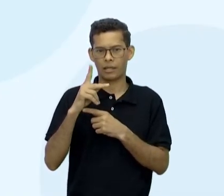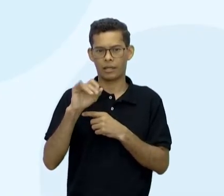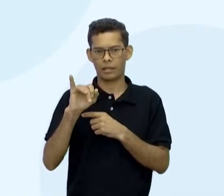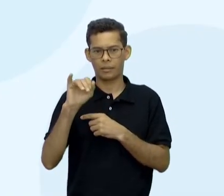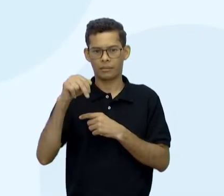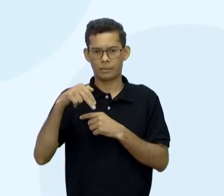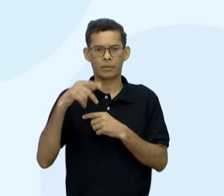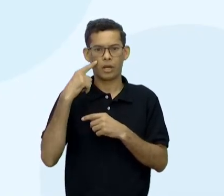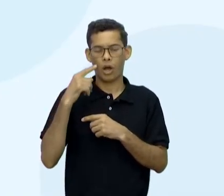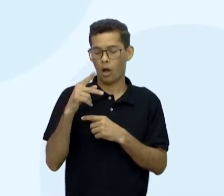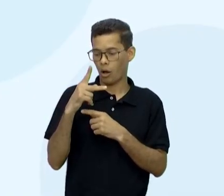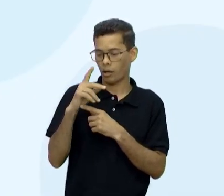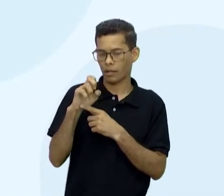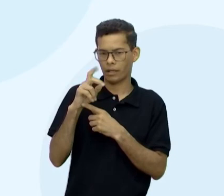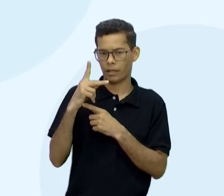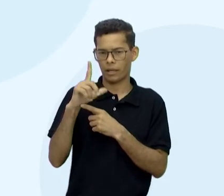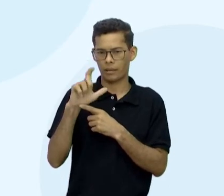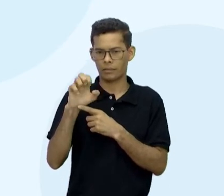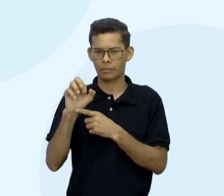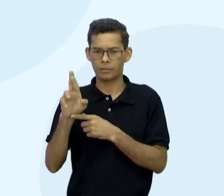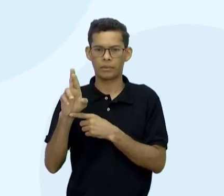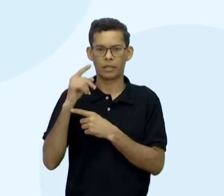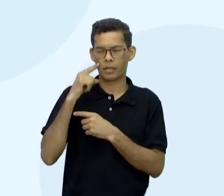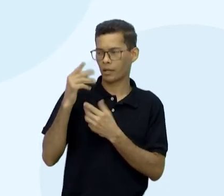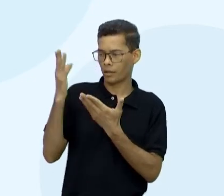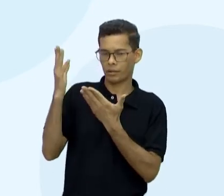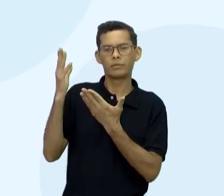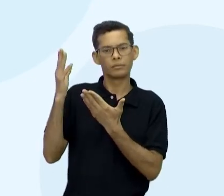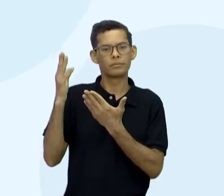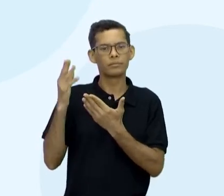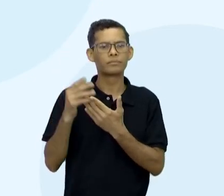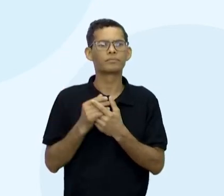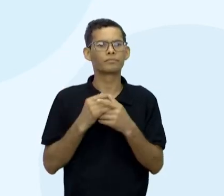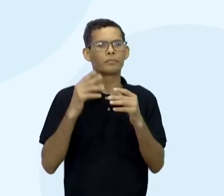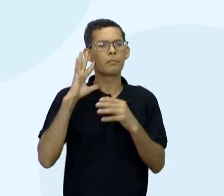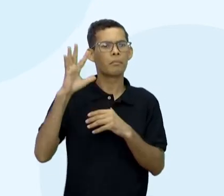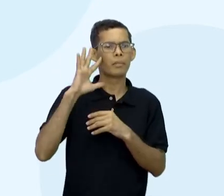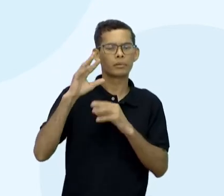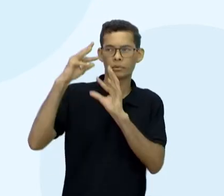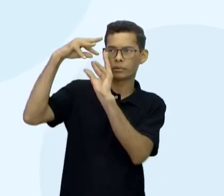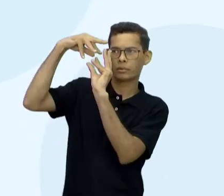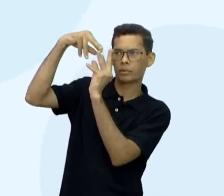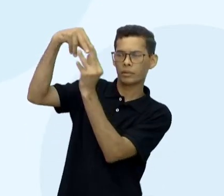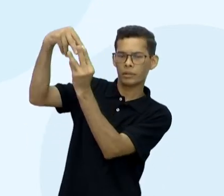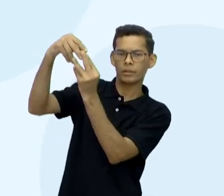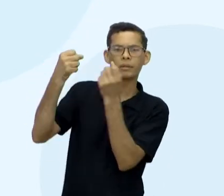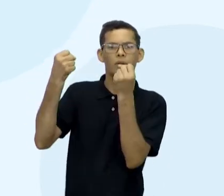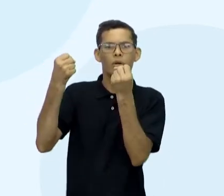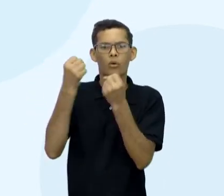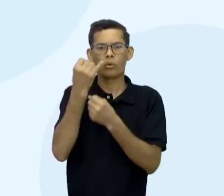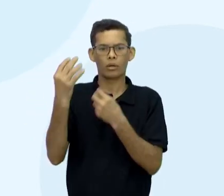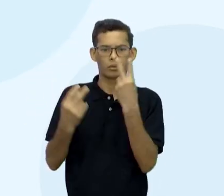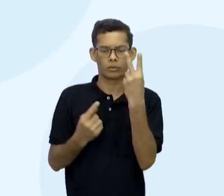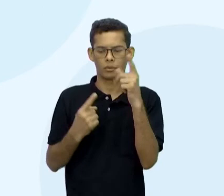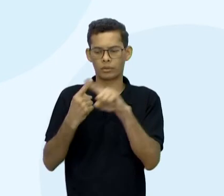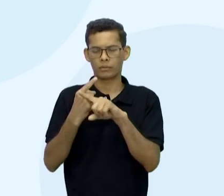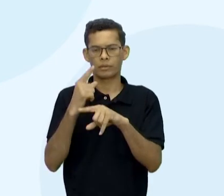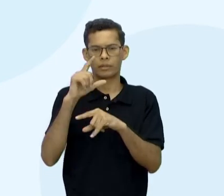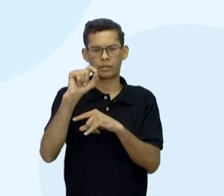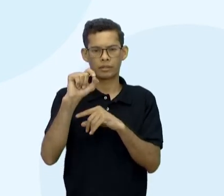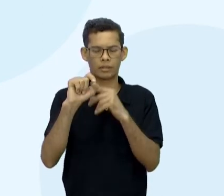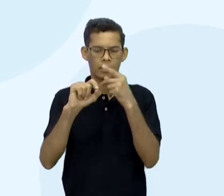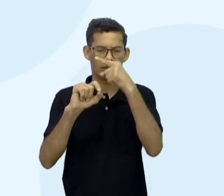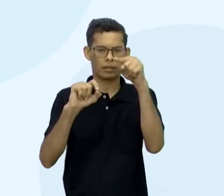aqui. Com massa 2 vezes 10 menos 4 vezes massa da Terra, está em uma órbita circular em torno do Sol. Uma distância igual